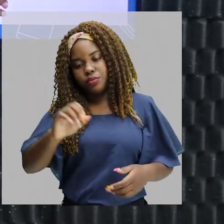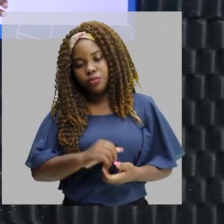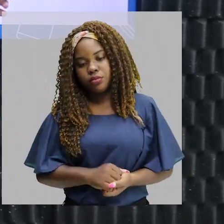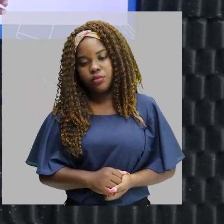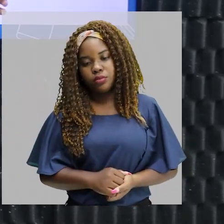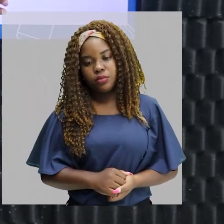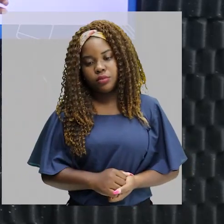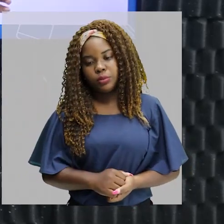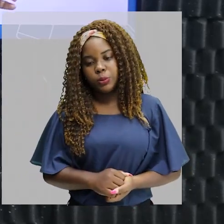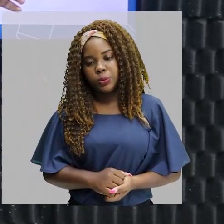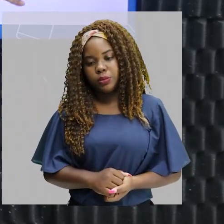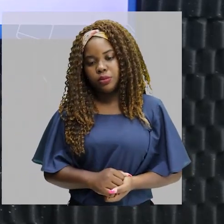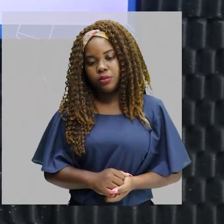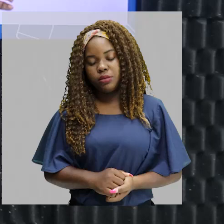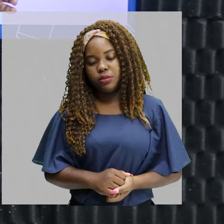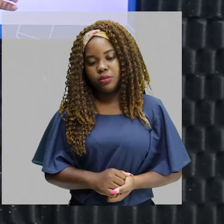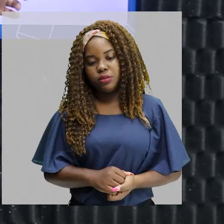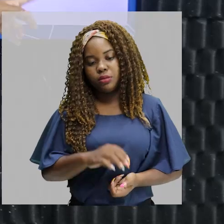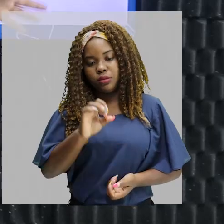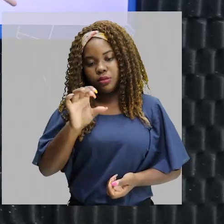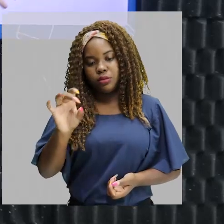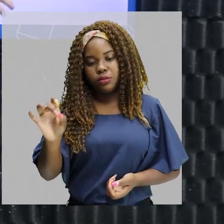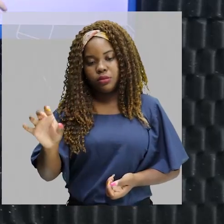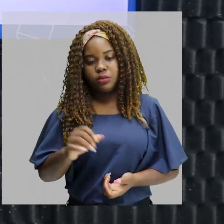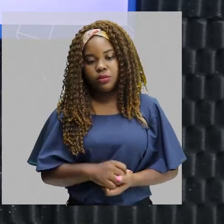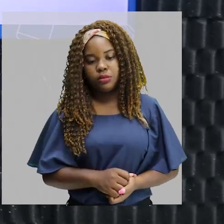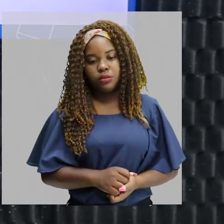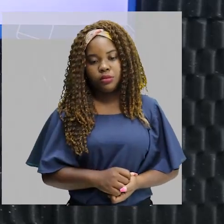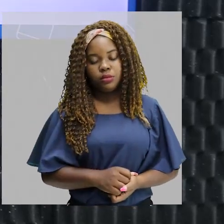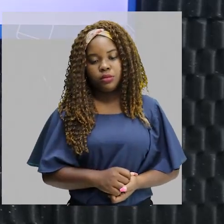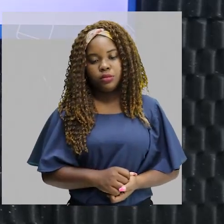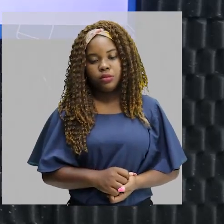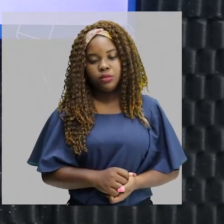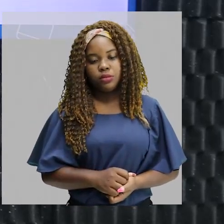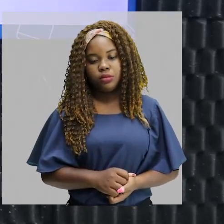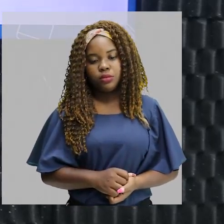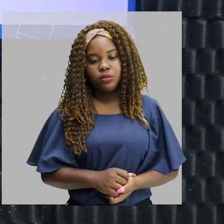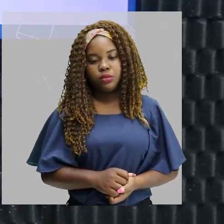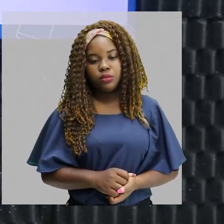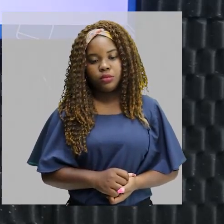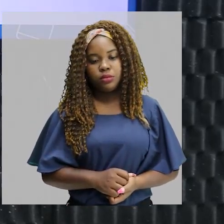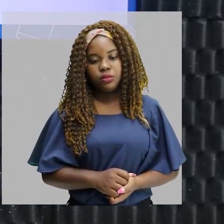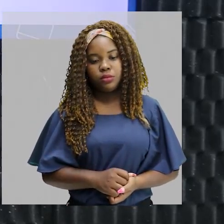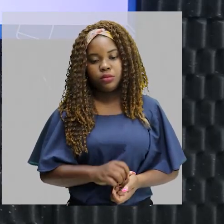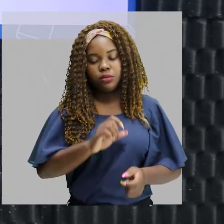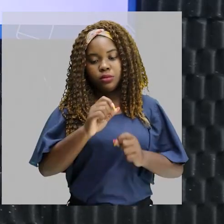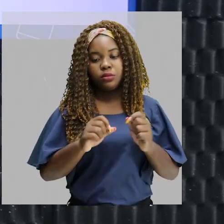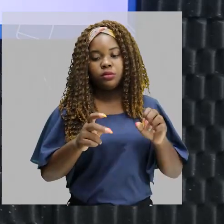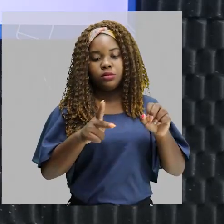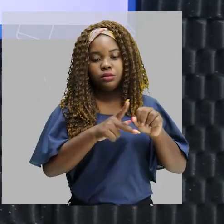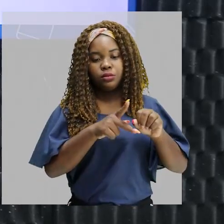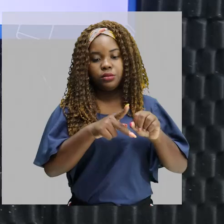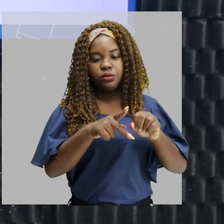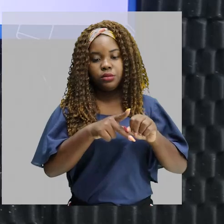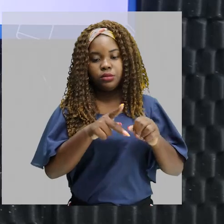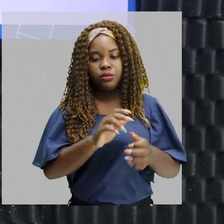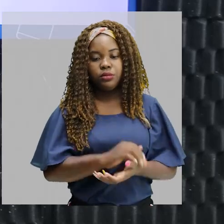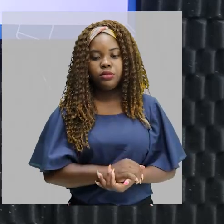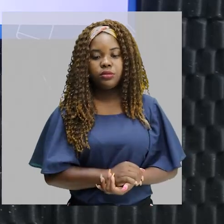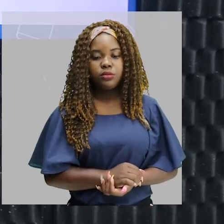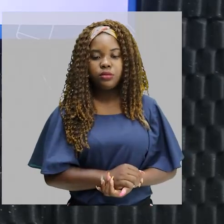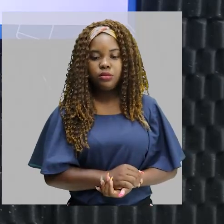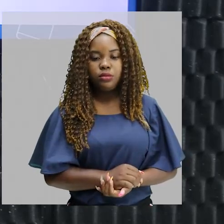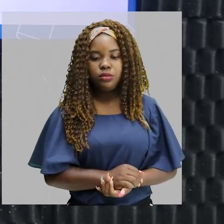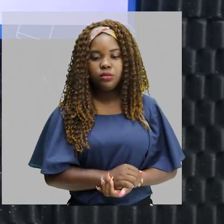tá? Preposição de, depois eu utilizo cada. Então, esse cada bem aqui é um pronome